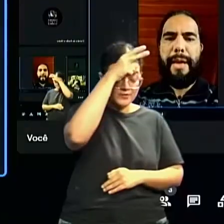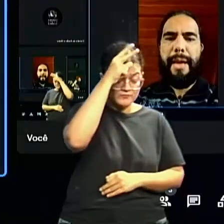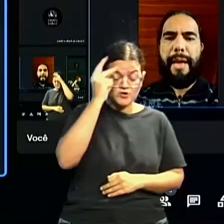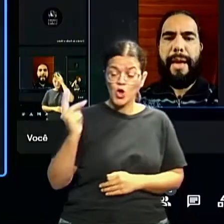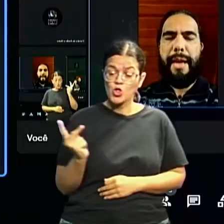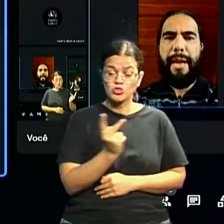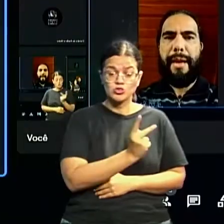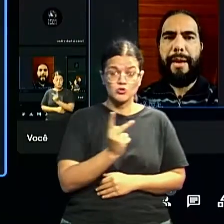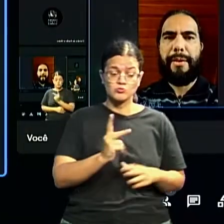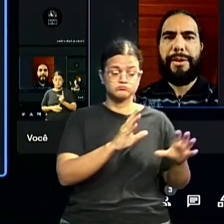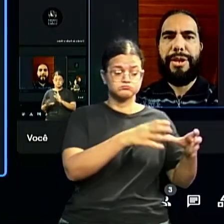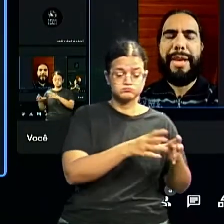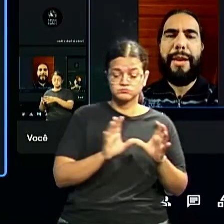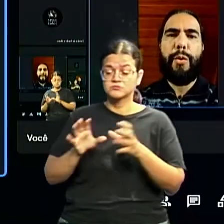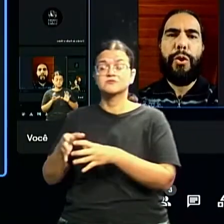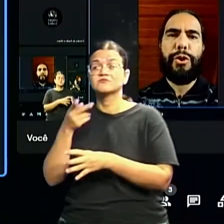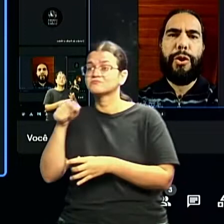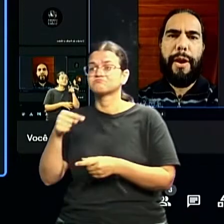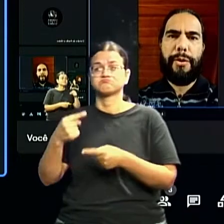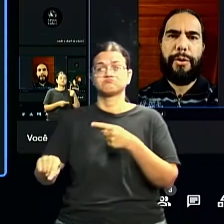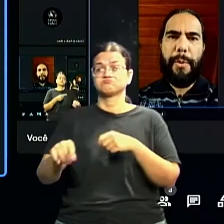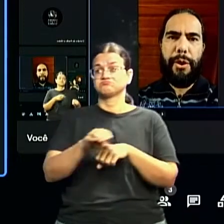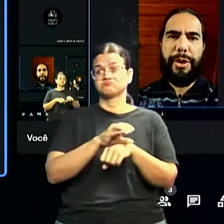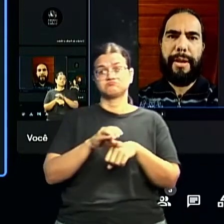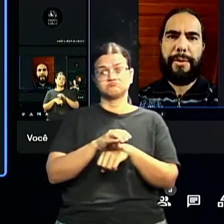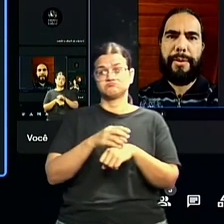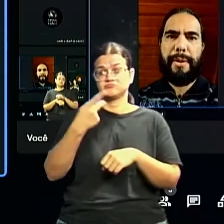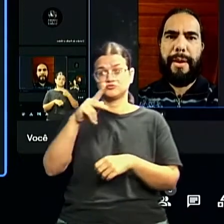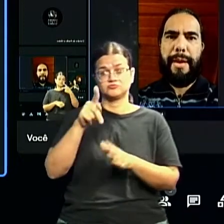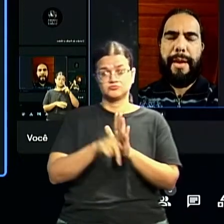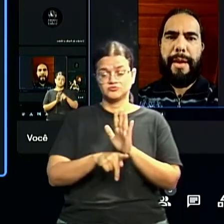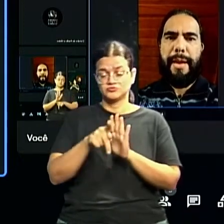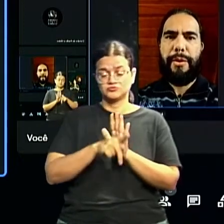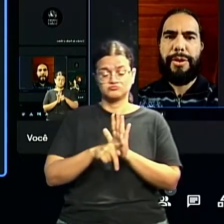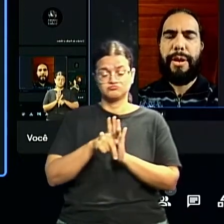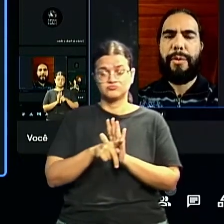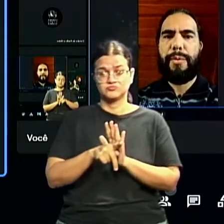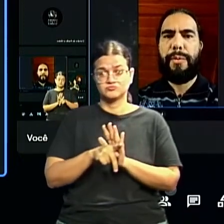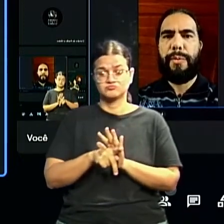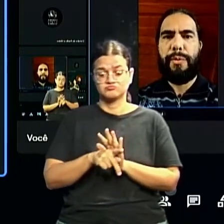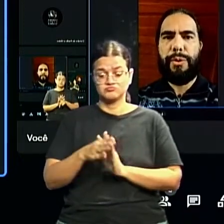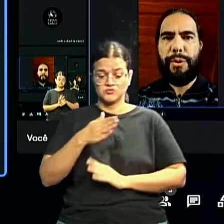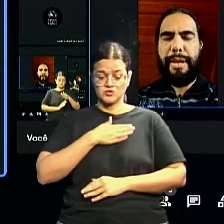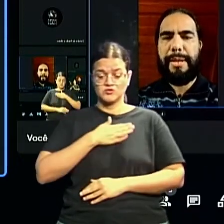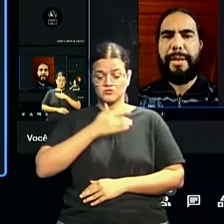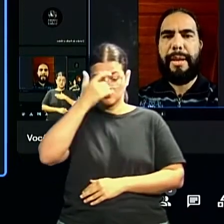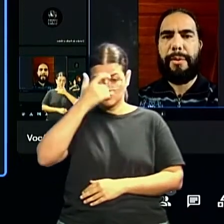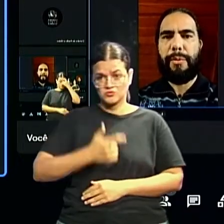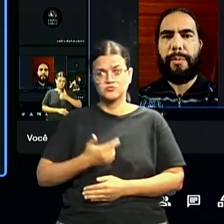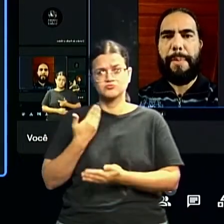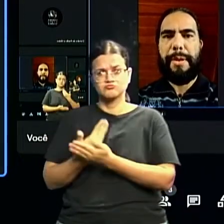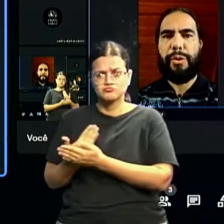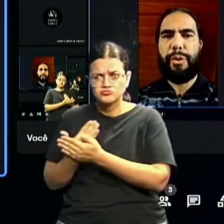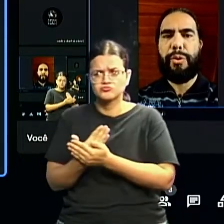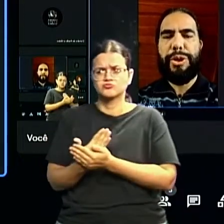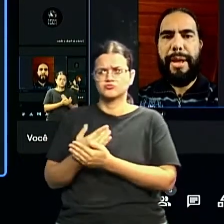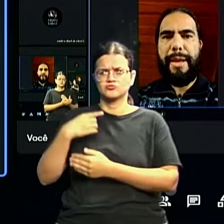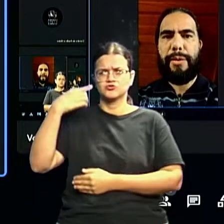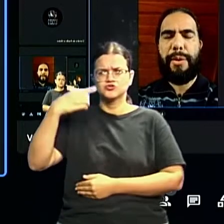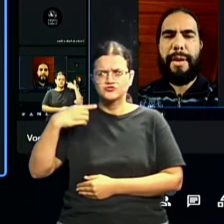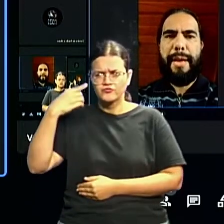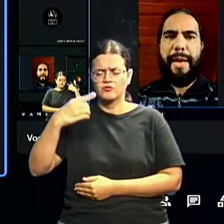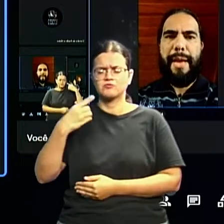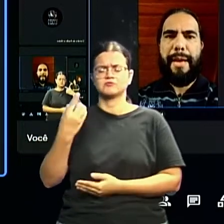Prefeitura diz que é inconstitucional o seu projeto. Eu, sendo um jurista, uma pessoa